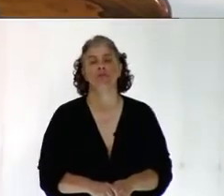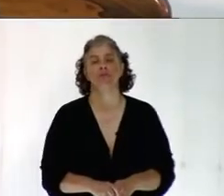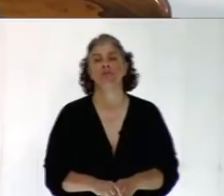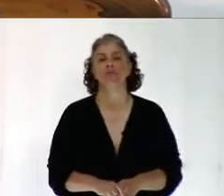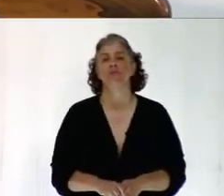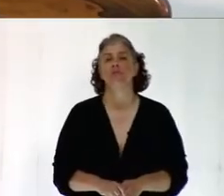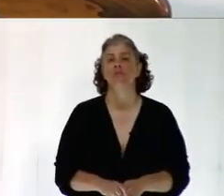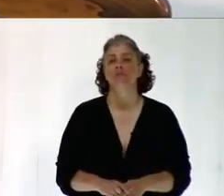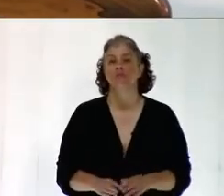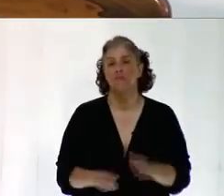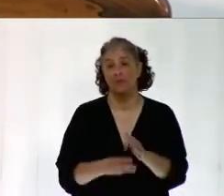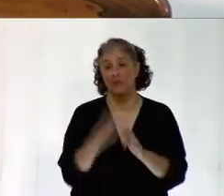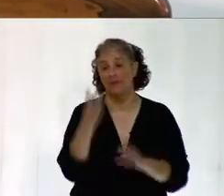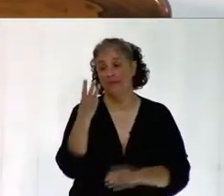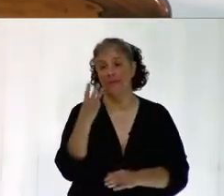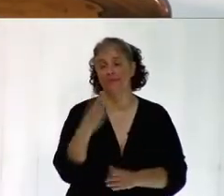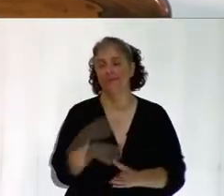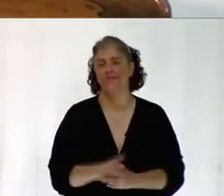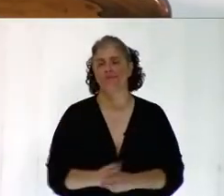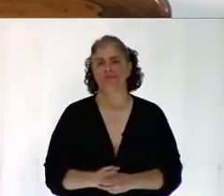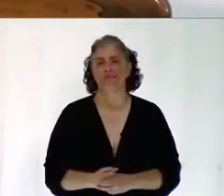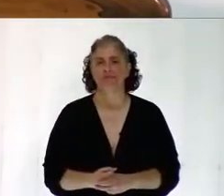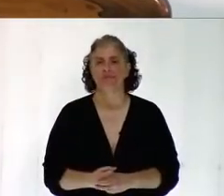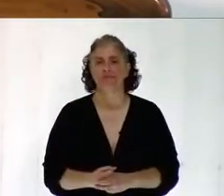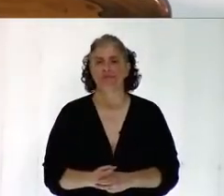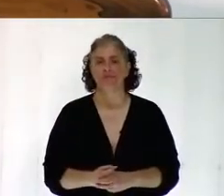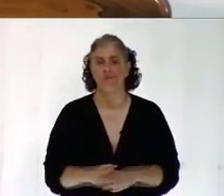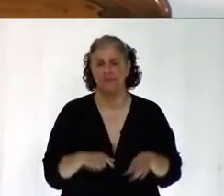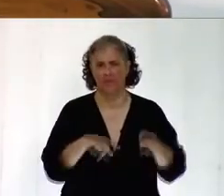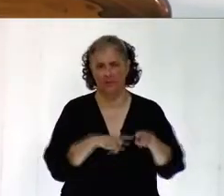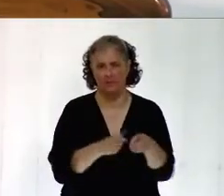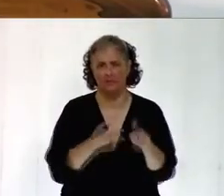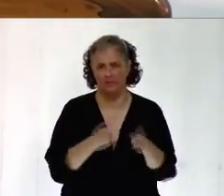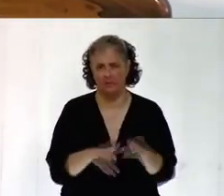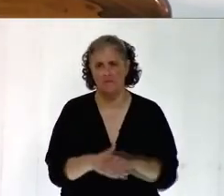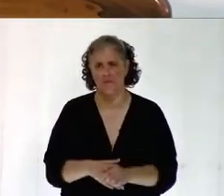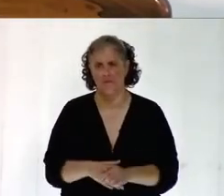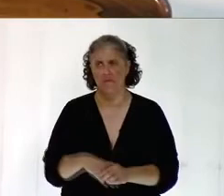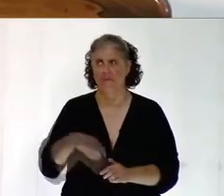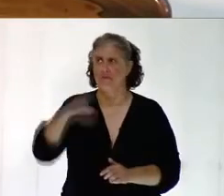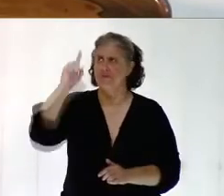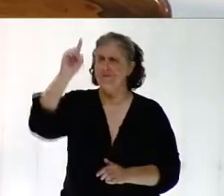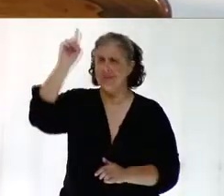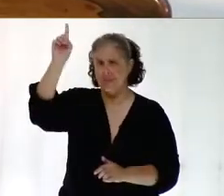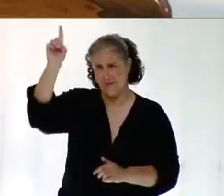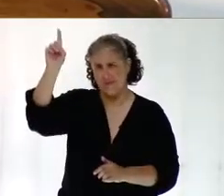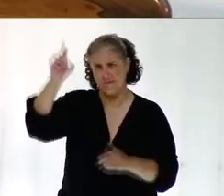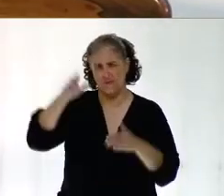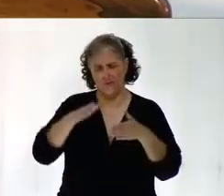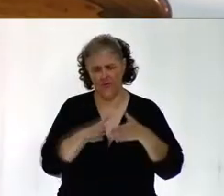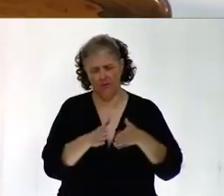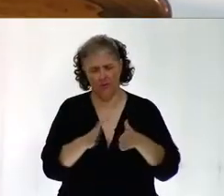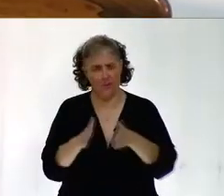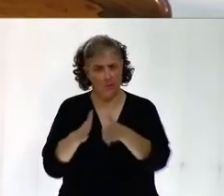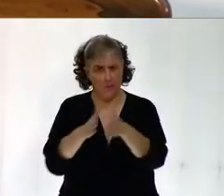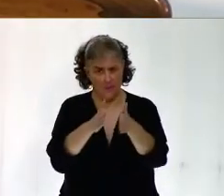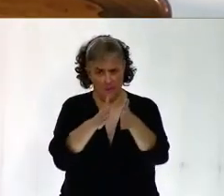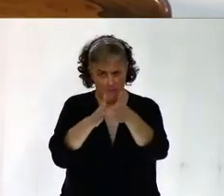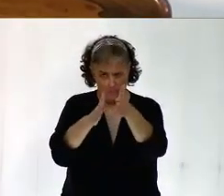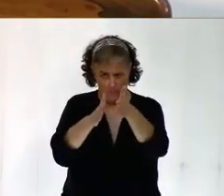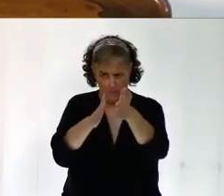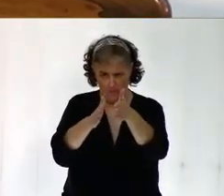a terceira tentação a deus tem um caminho para ti